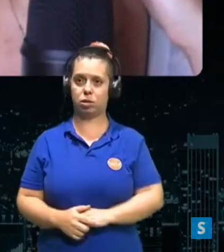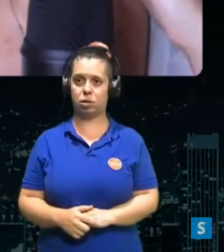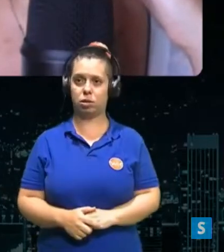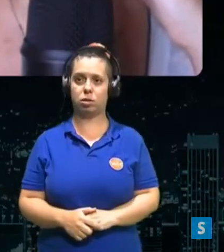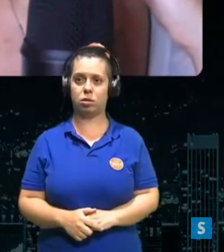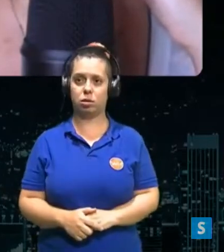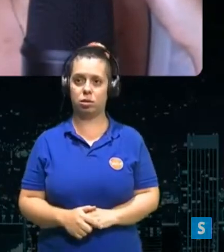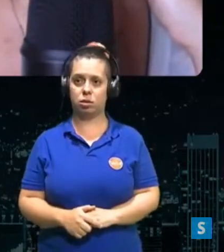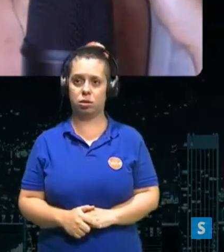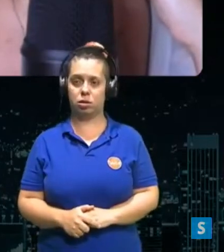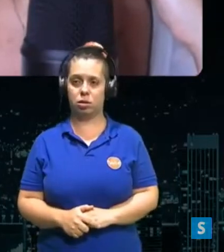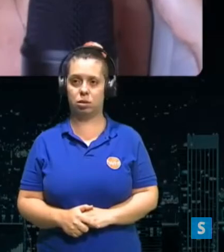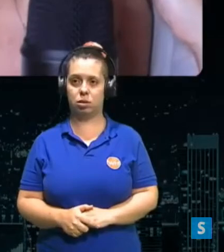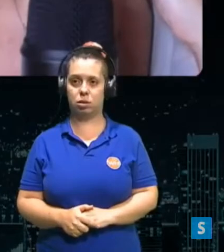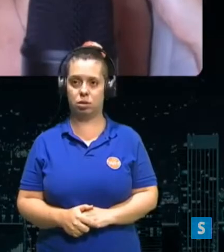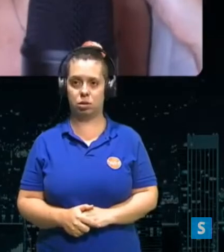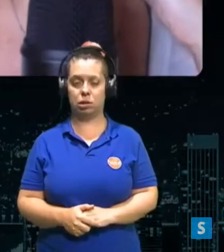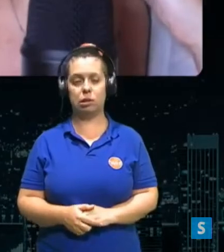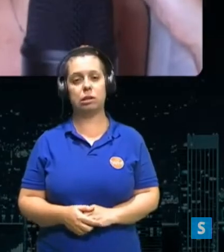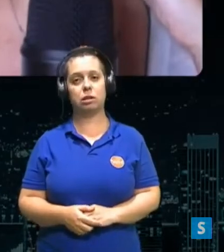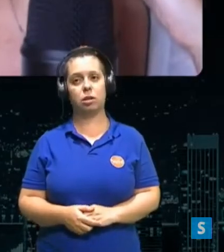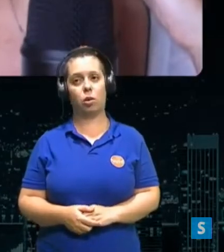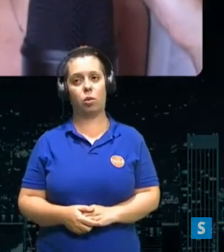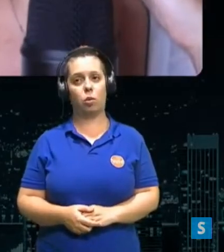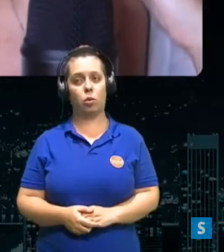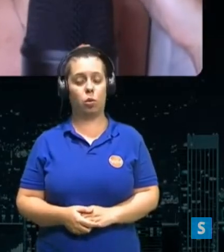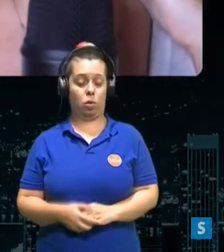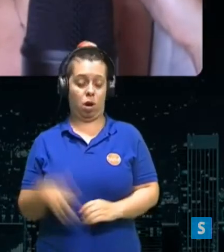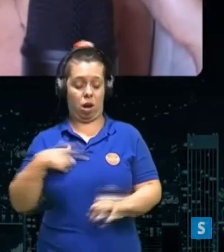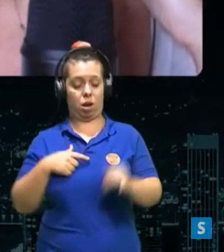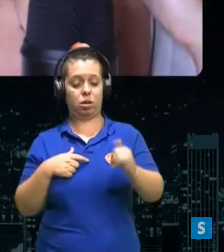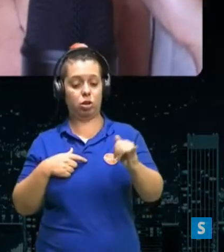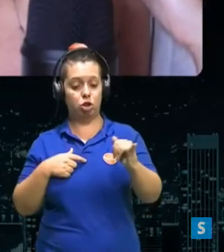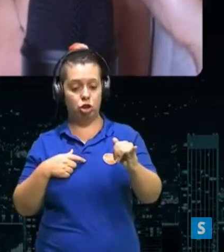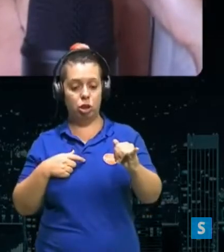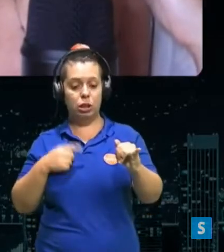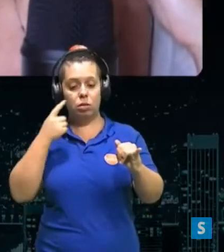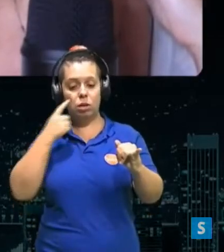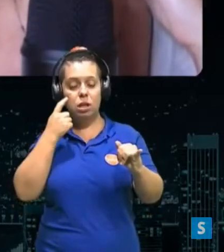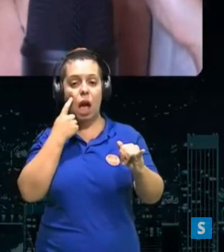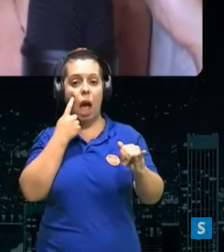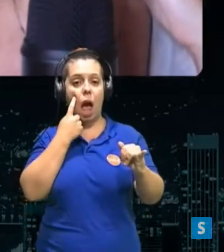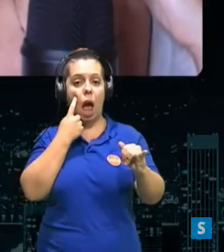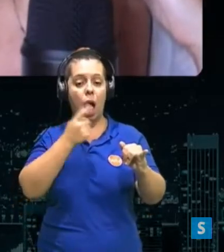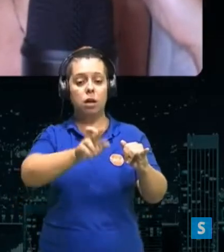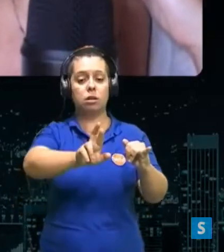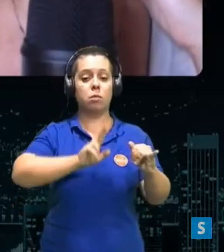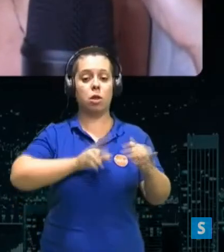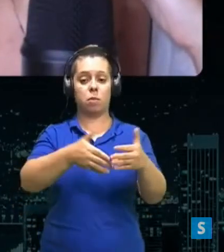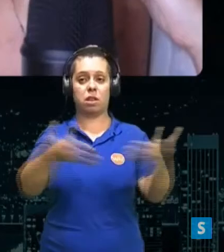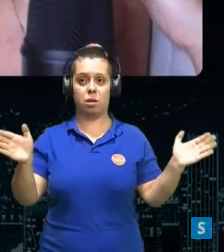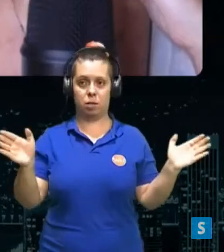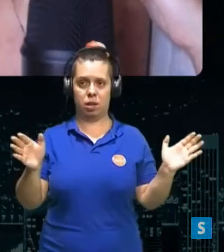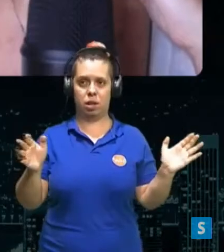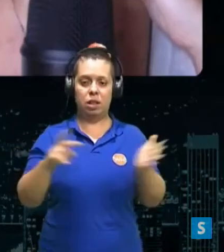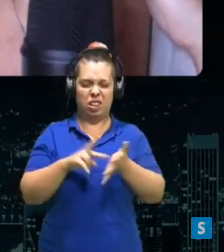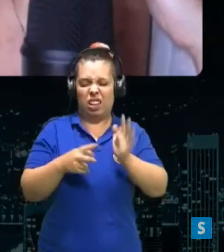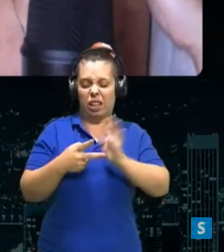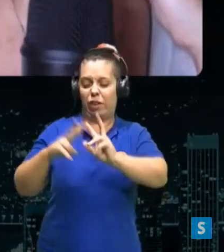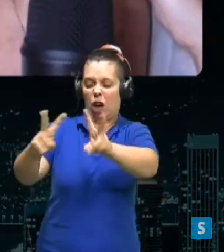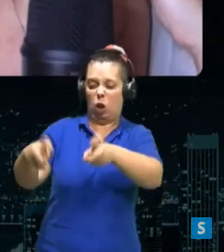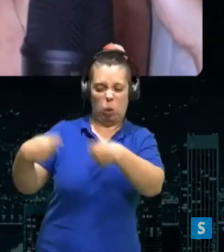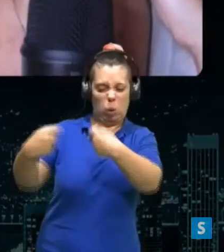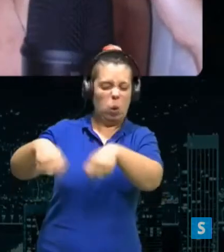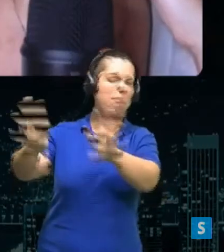chegar um diferente diferentes tipos de retorno retorno os mais amplos não significa que a gente não se preocupa com o retorno financeiro